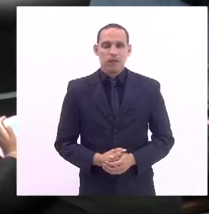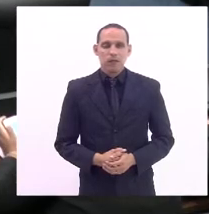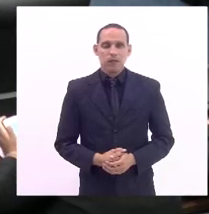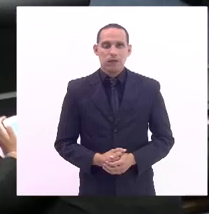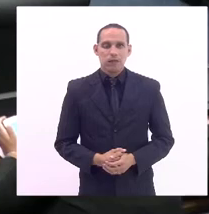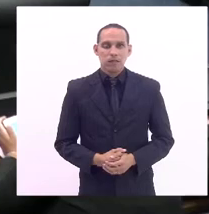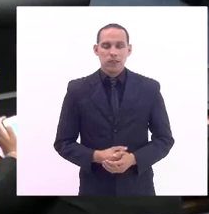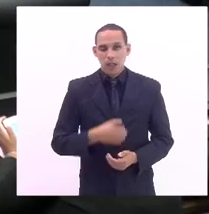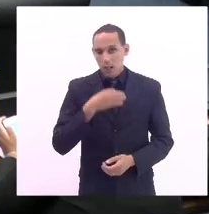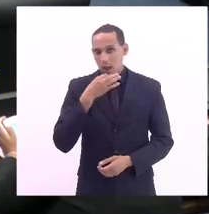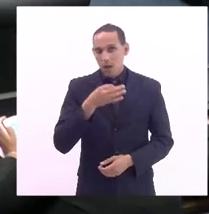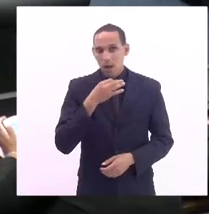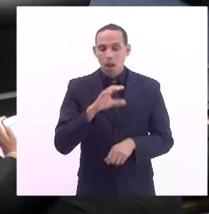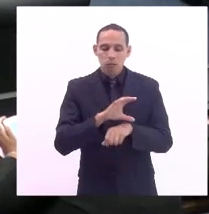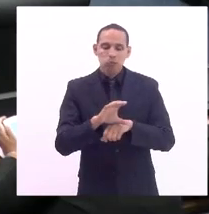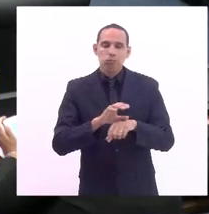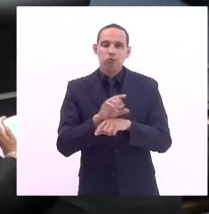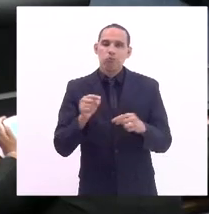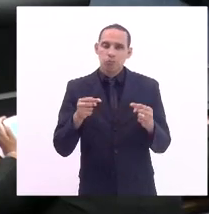Parecer pela constitucionalidade com a emenda.